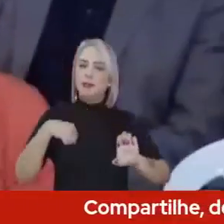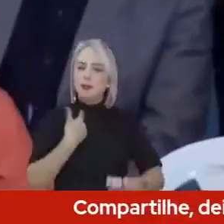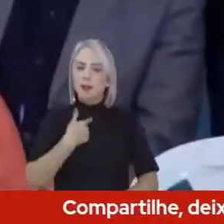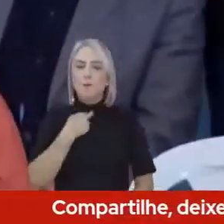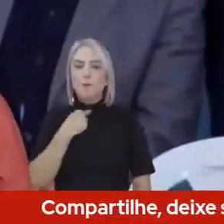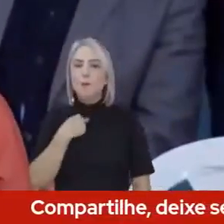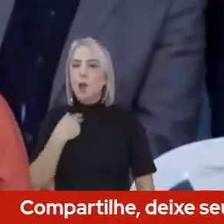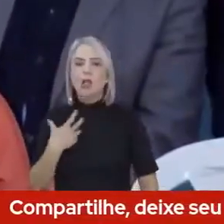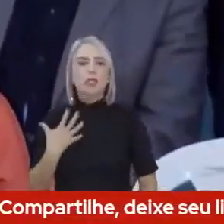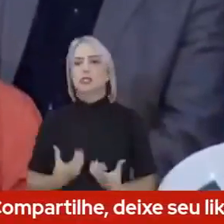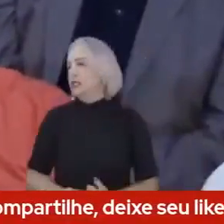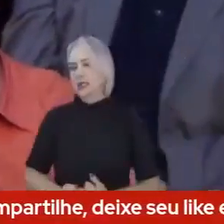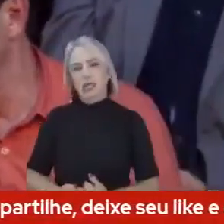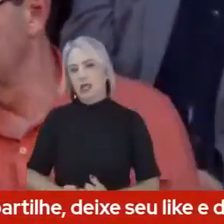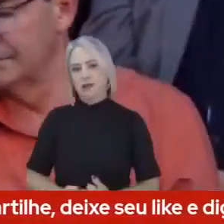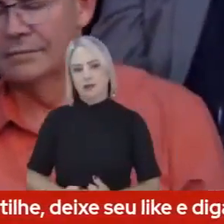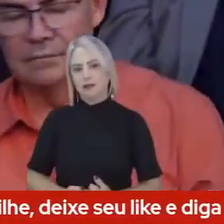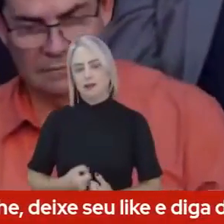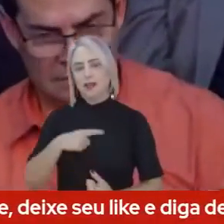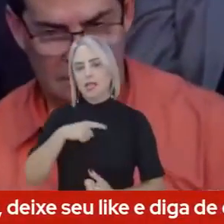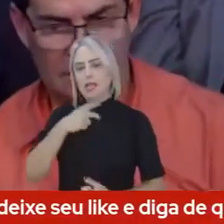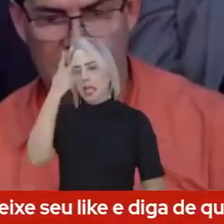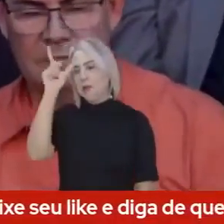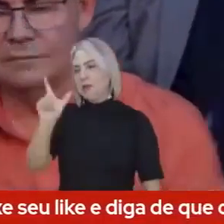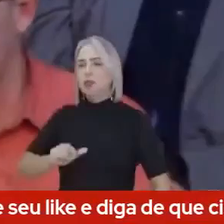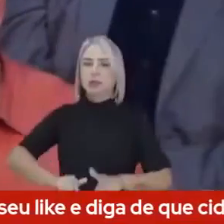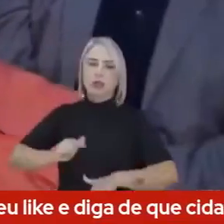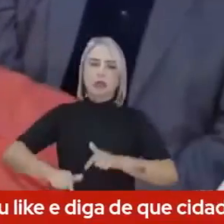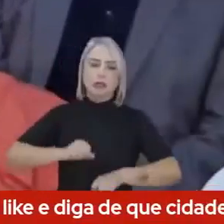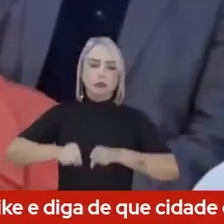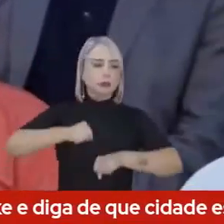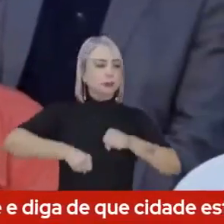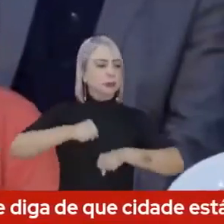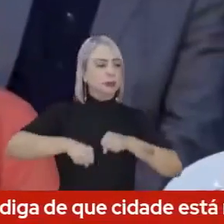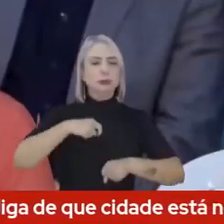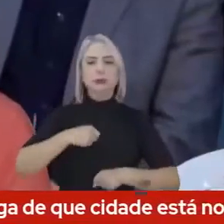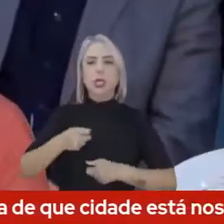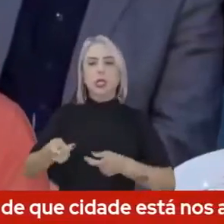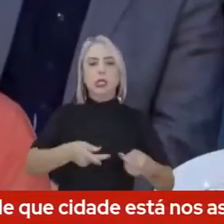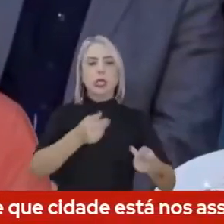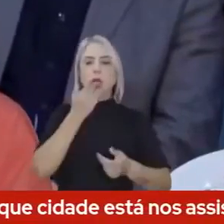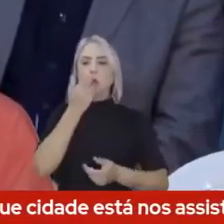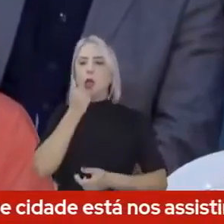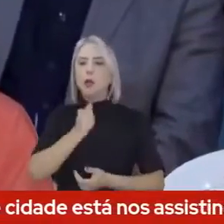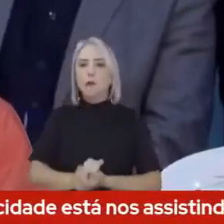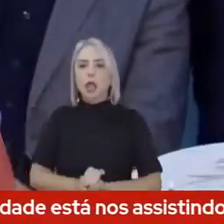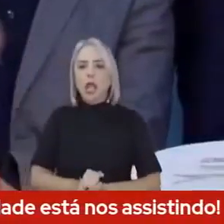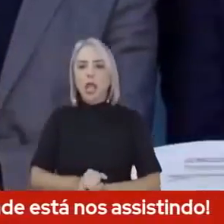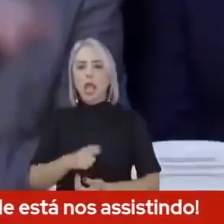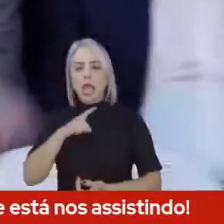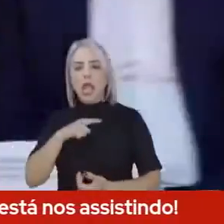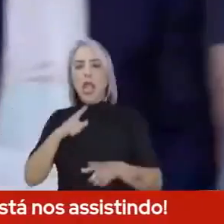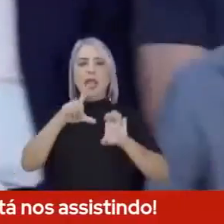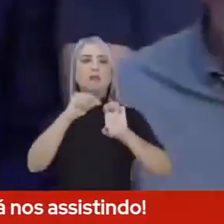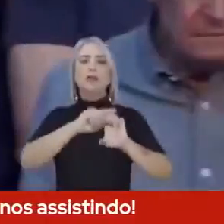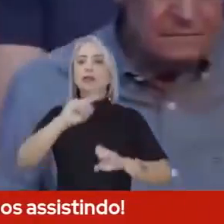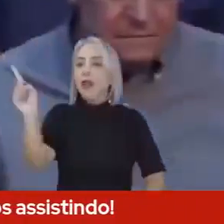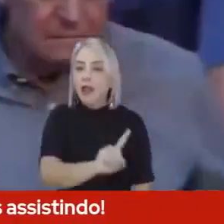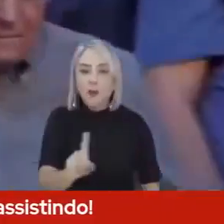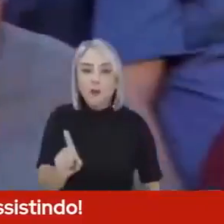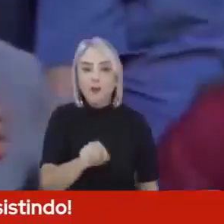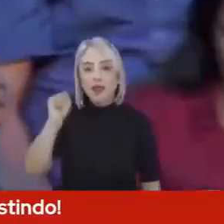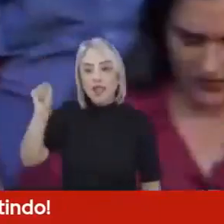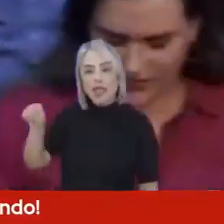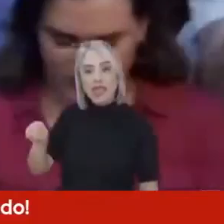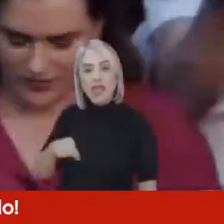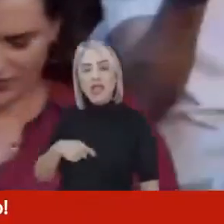a ideia de que o cara que trabalha de bicicleta entregando comida no iFood é empreendedor. Não, ele está sendo